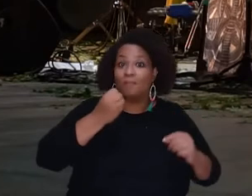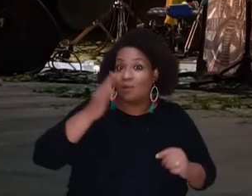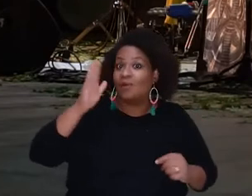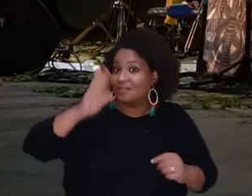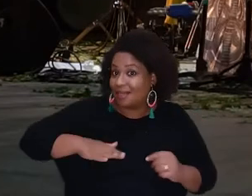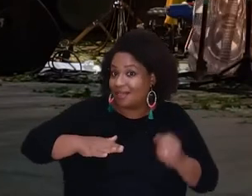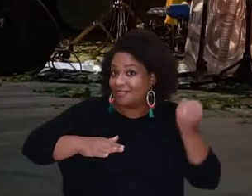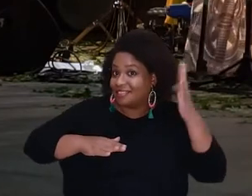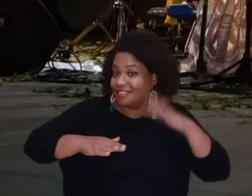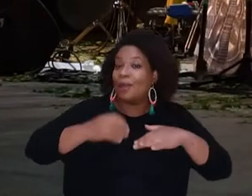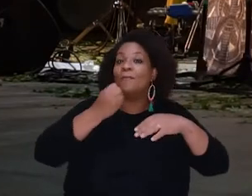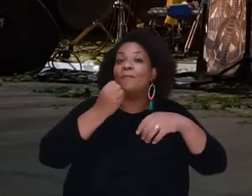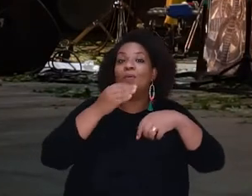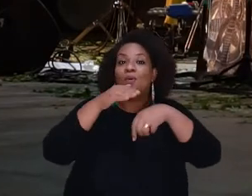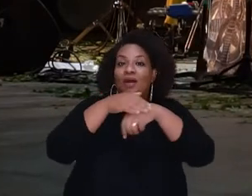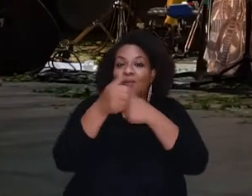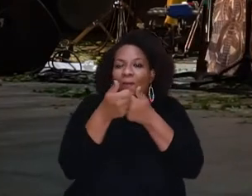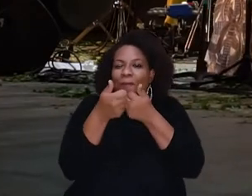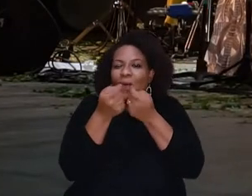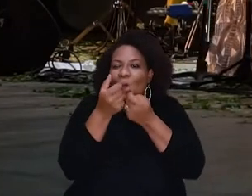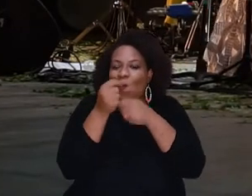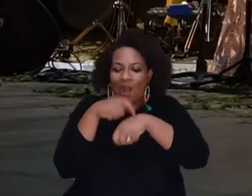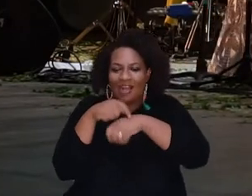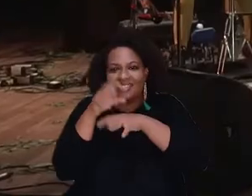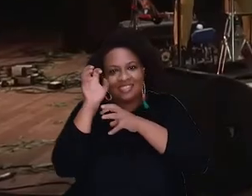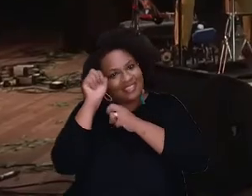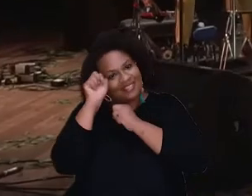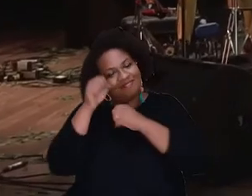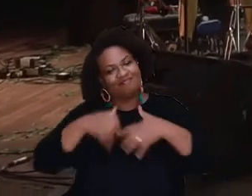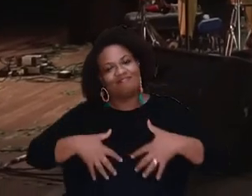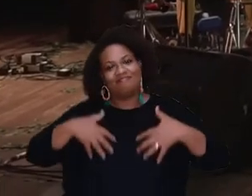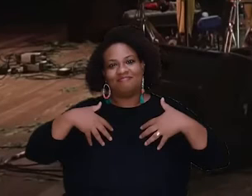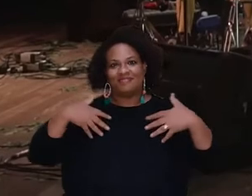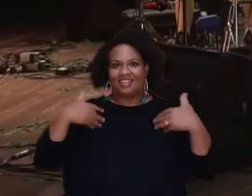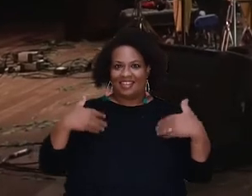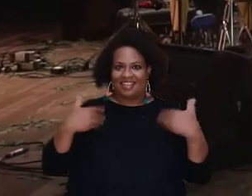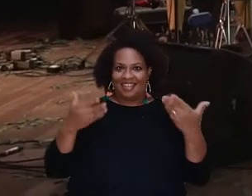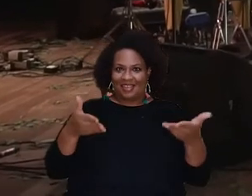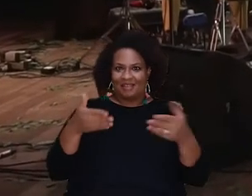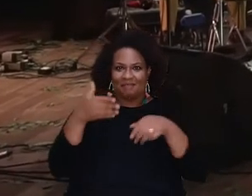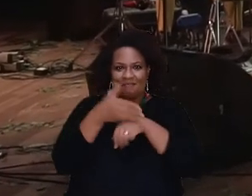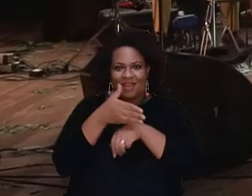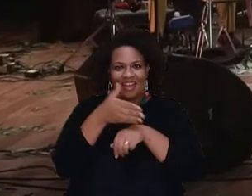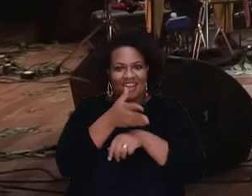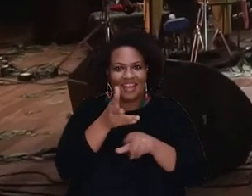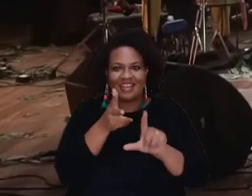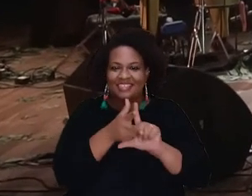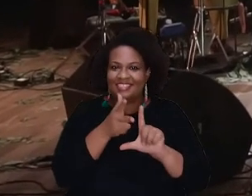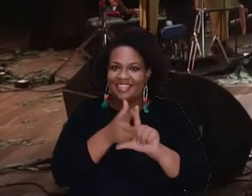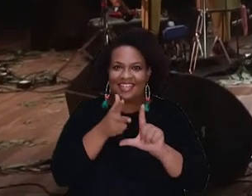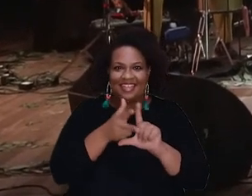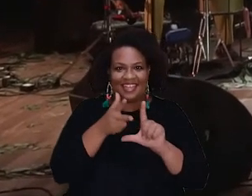Quem está de boa tarde, boa noite para quem está perto de dormir. Uma honra estar aqui participando dessa live,